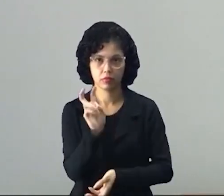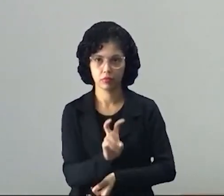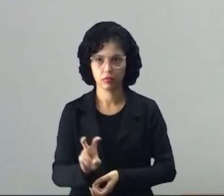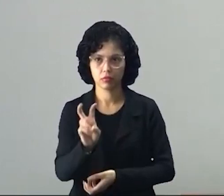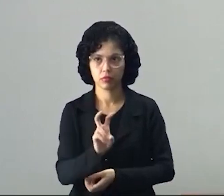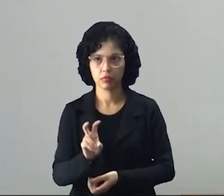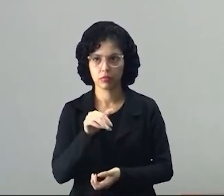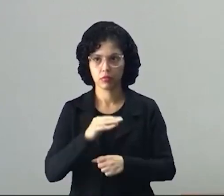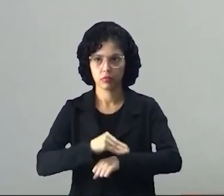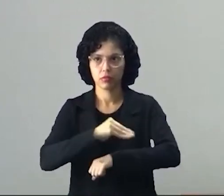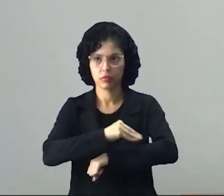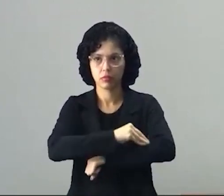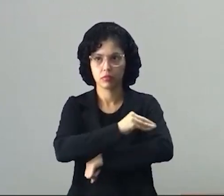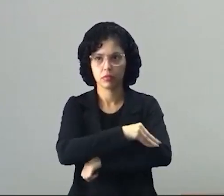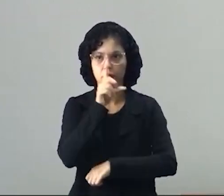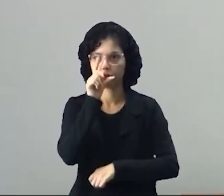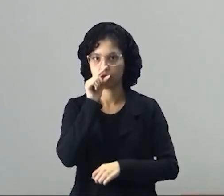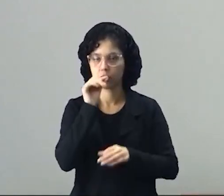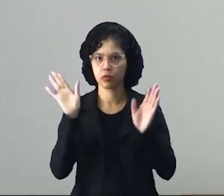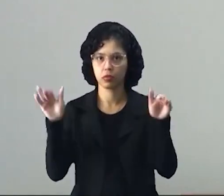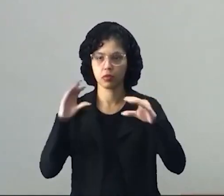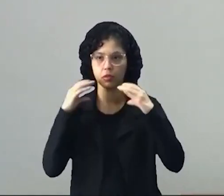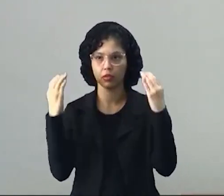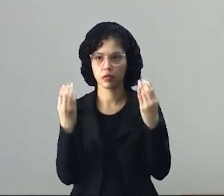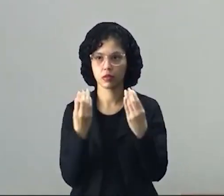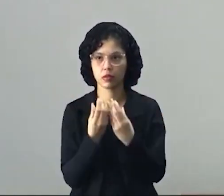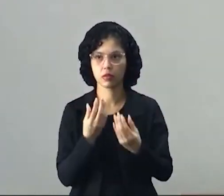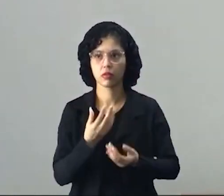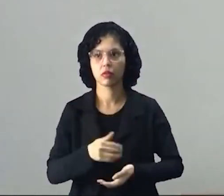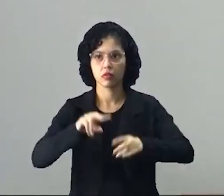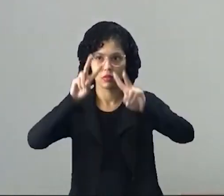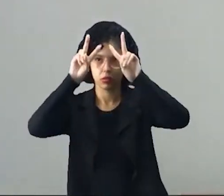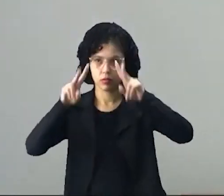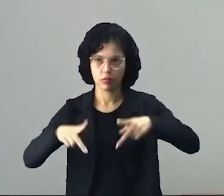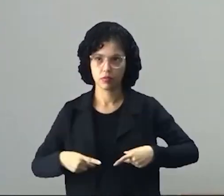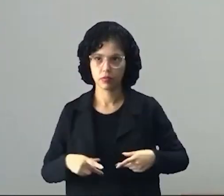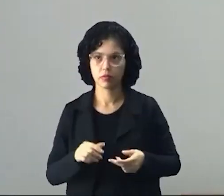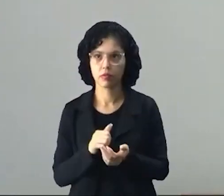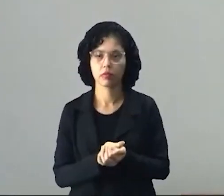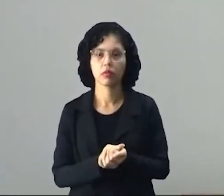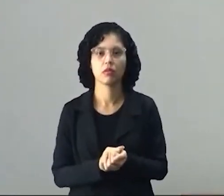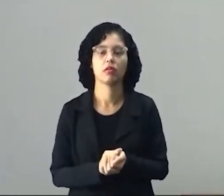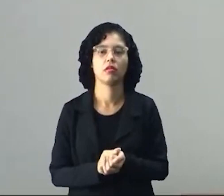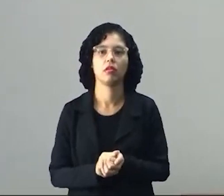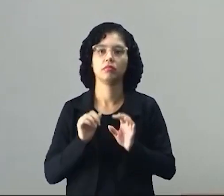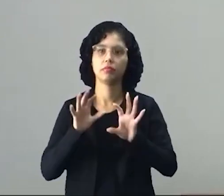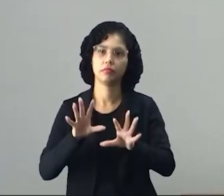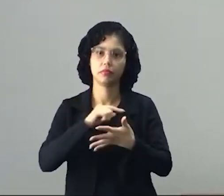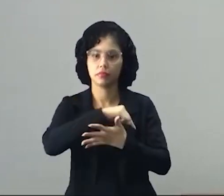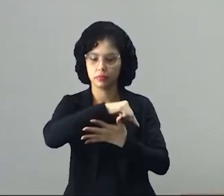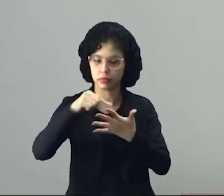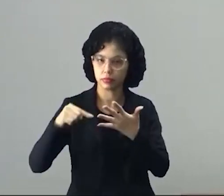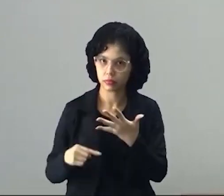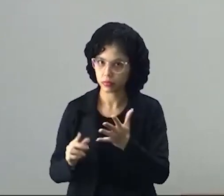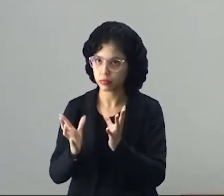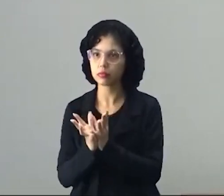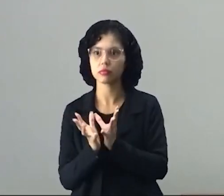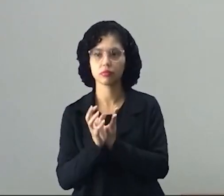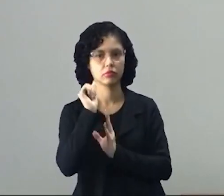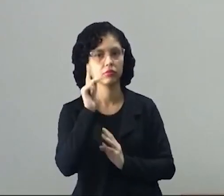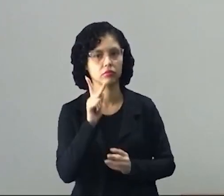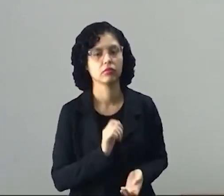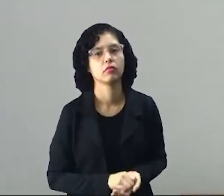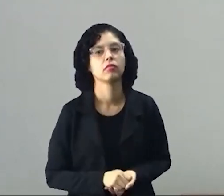beleza? As aves e o ser humano. A gente compartilha muita coisa parecida nesses 5 grupos assim,